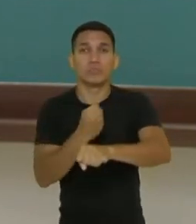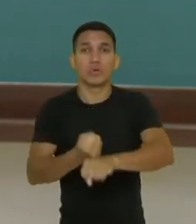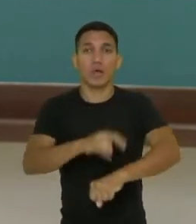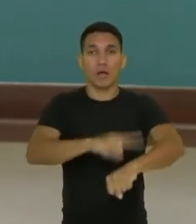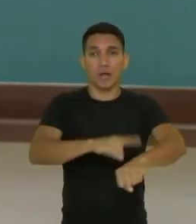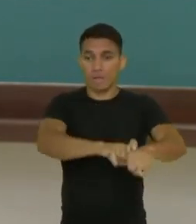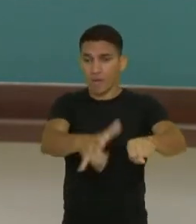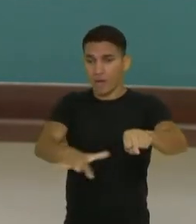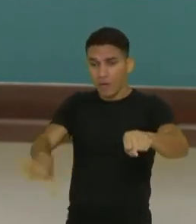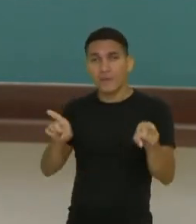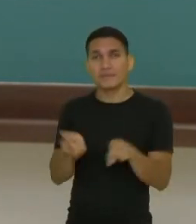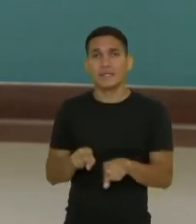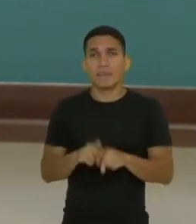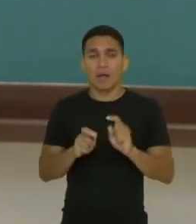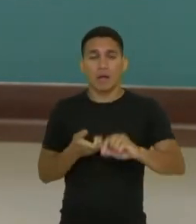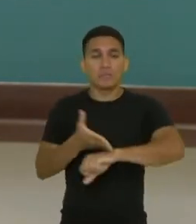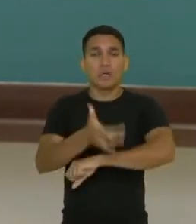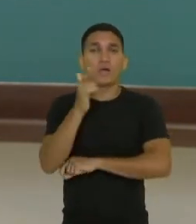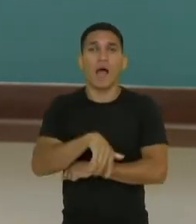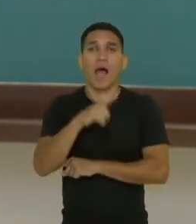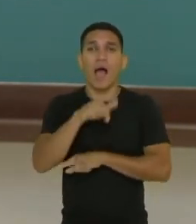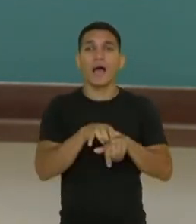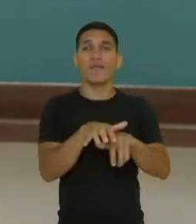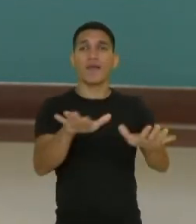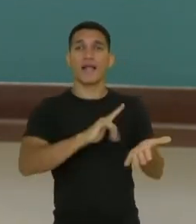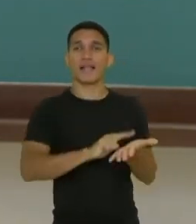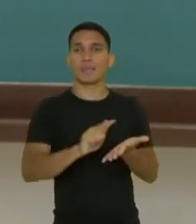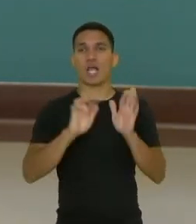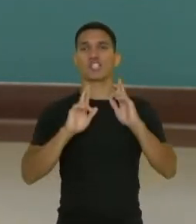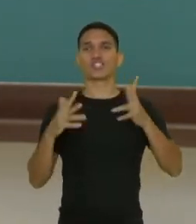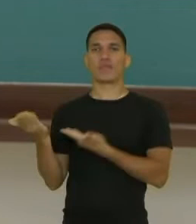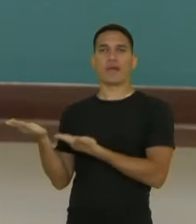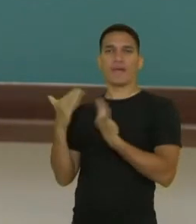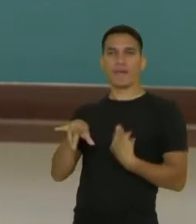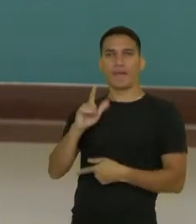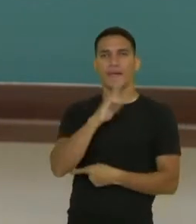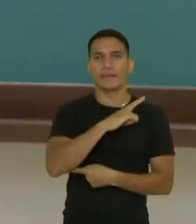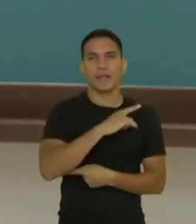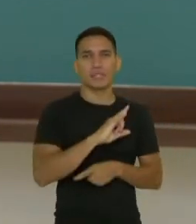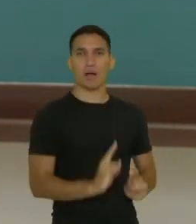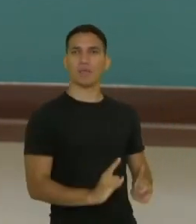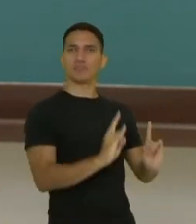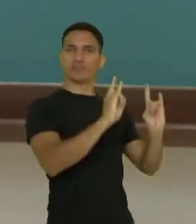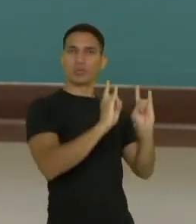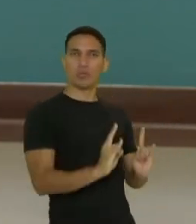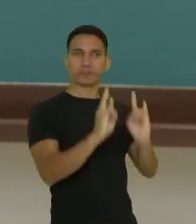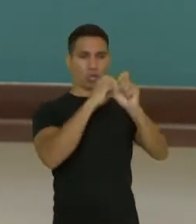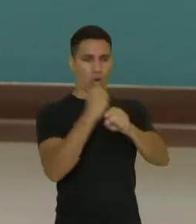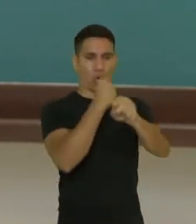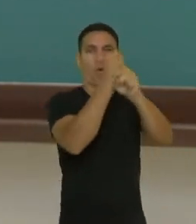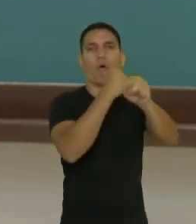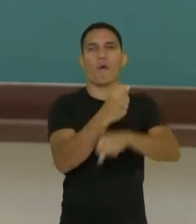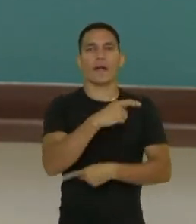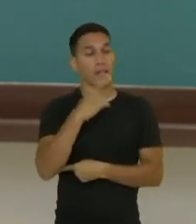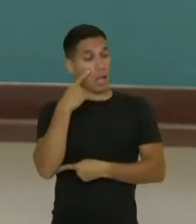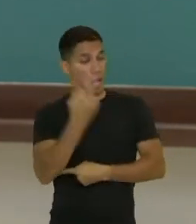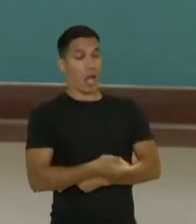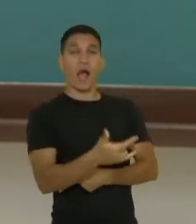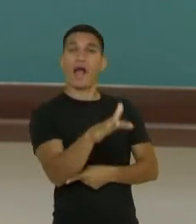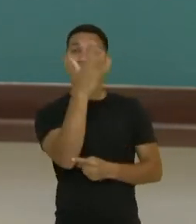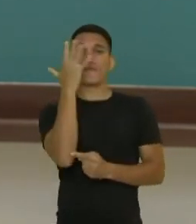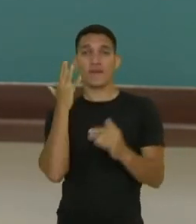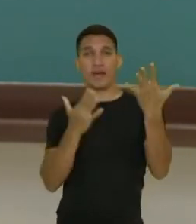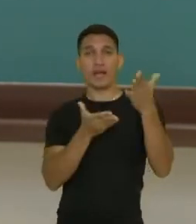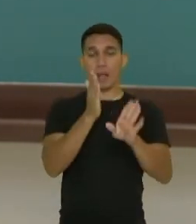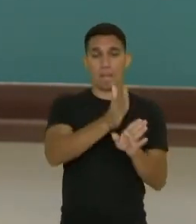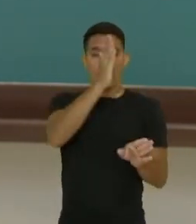acesso à água potável. Diferentemente dessas outras regiões em que você vê o prédio sendo construído, áreas verdes delimitando